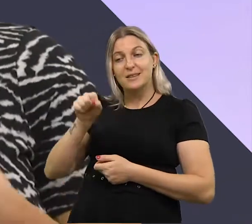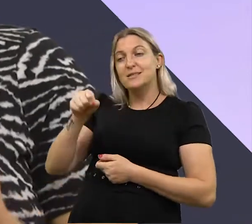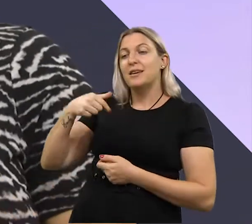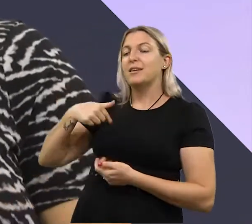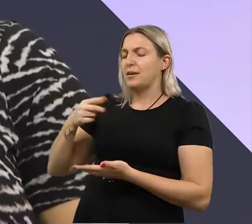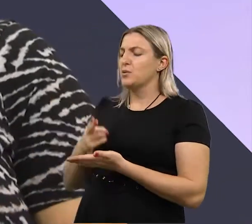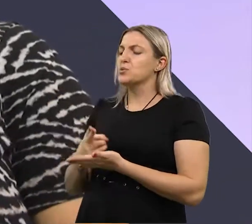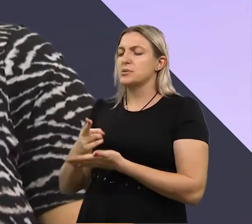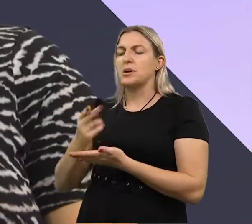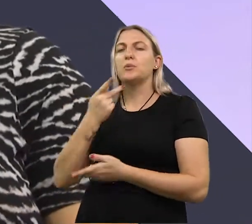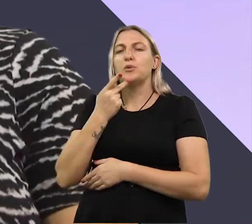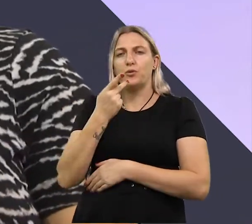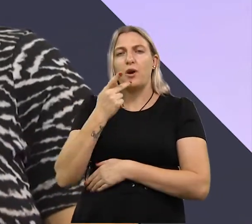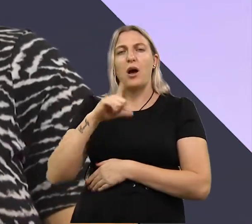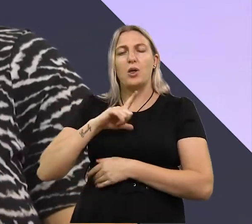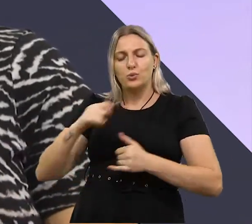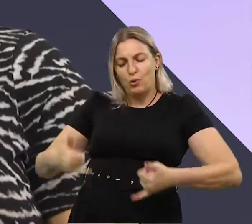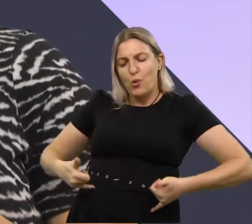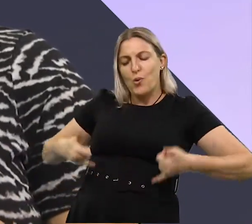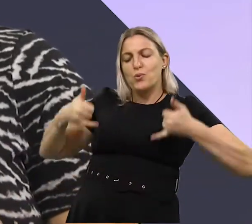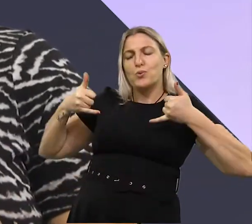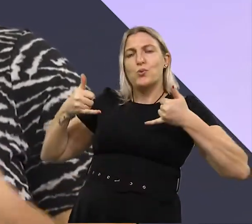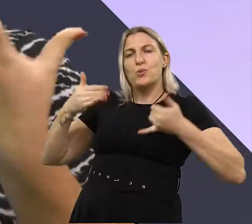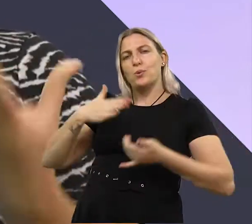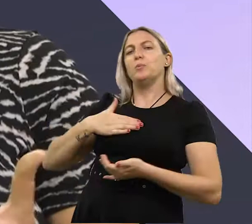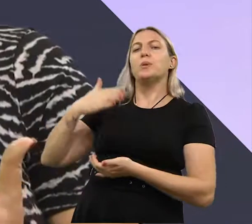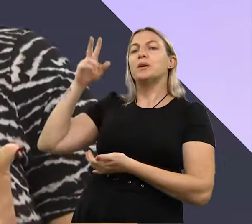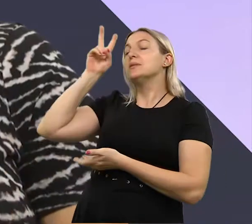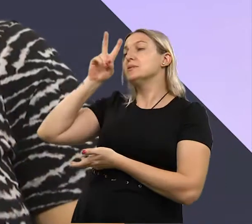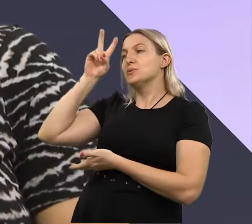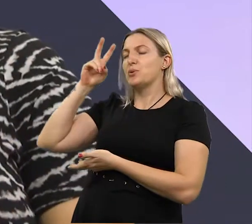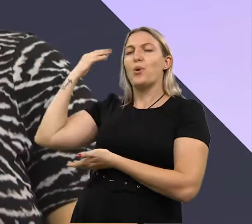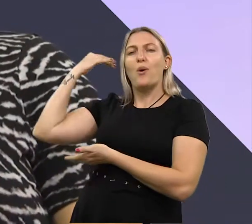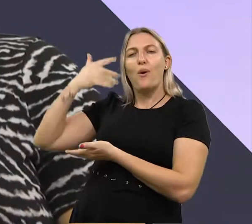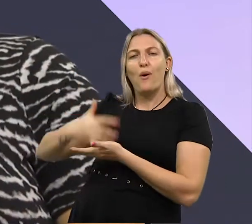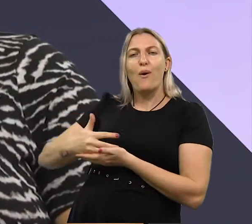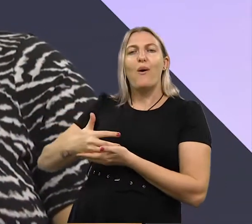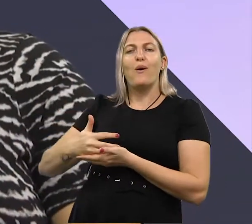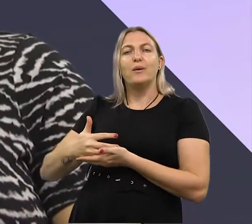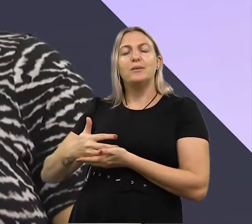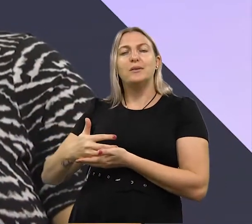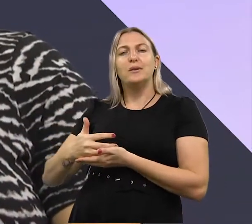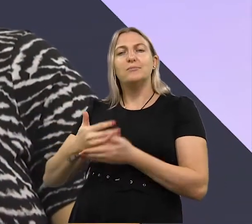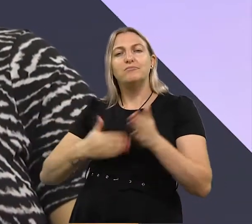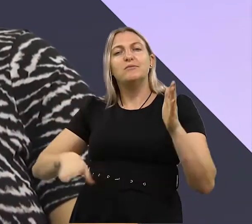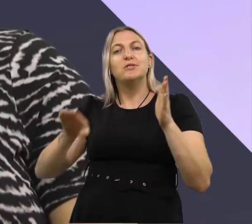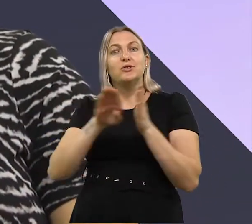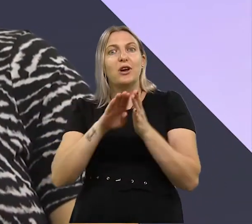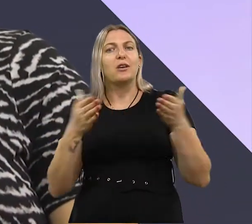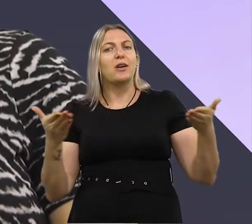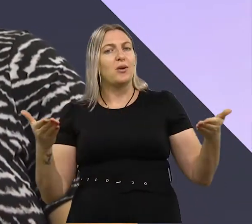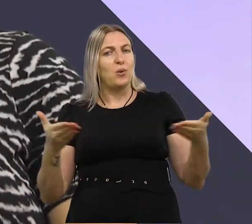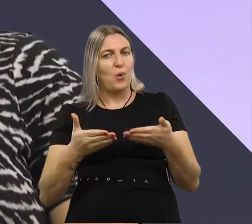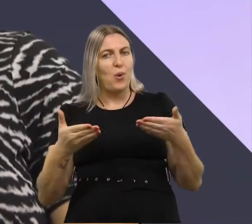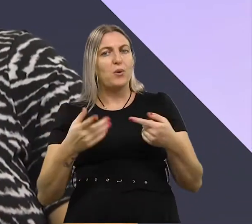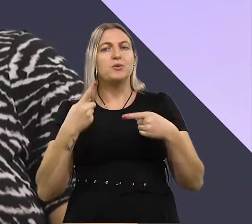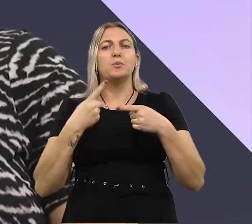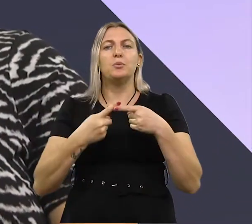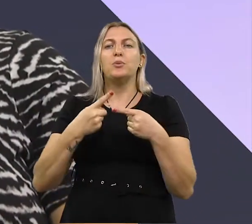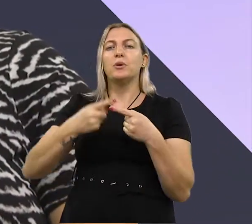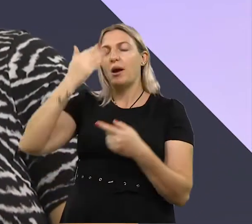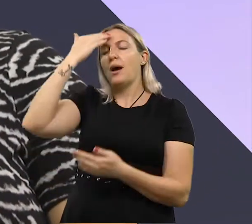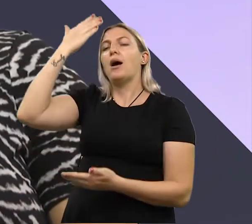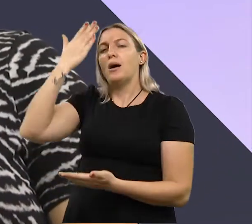né? Tenho muito orgulho da minha origem, de ter alcançado, né, a posição que alcancei, porque eu acredito